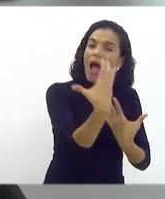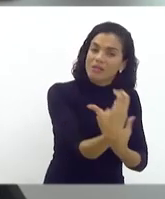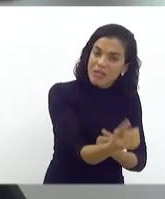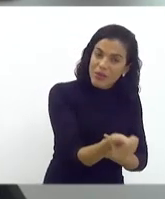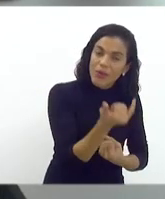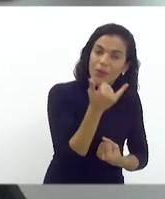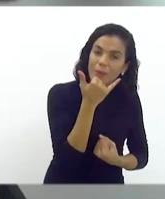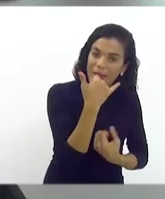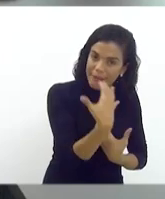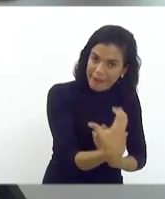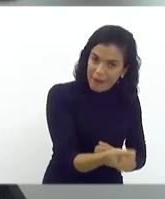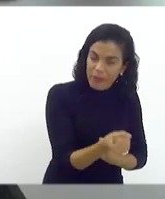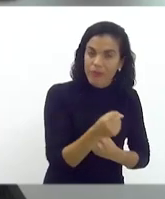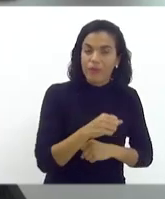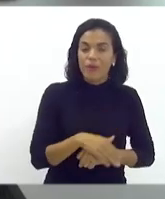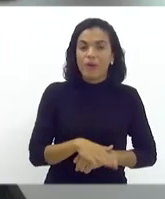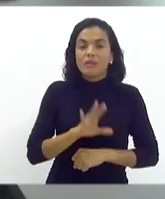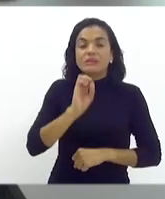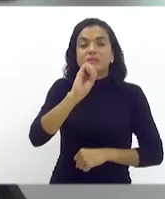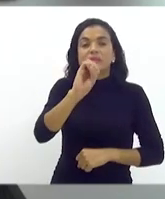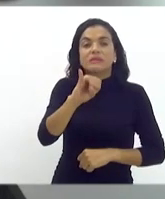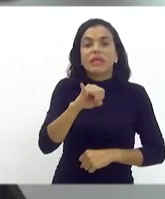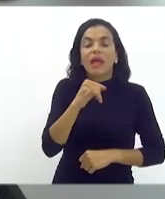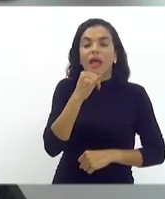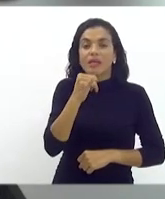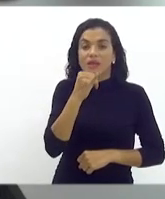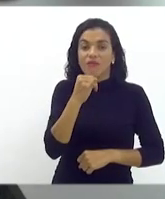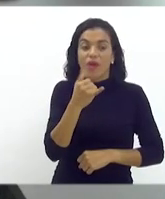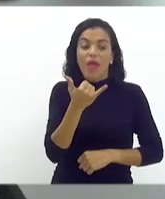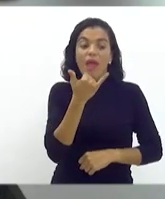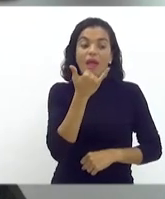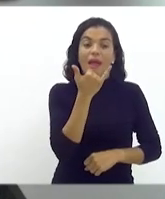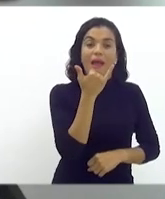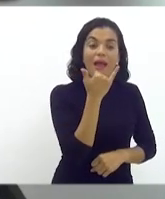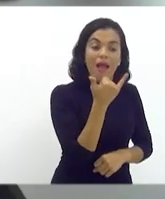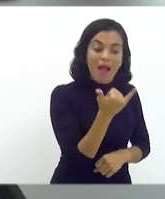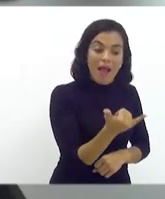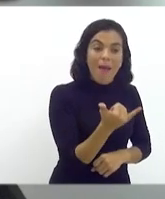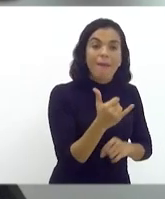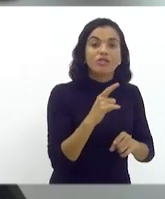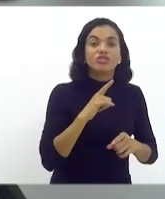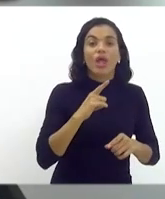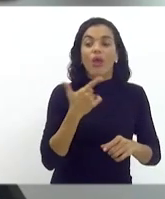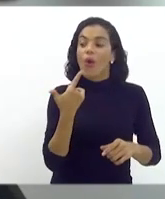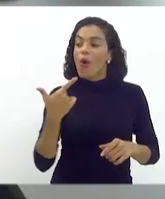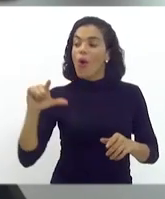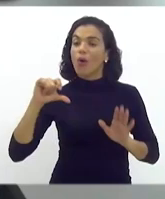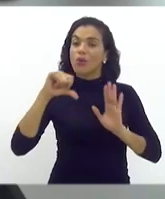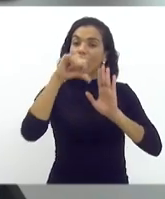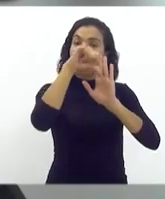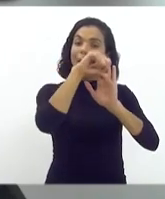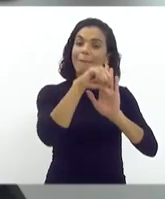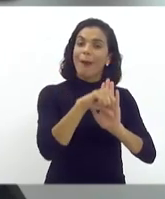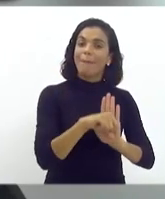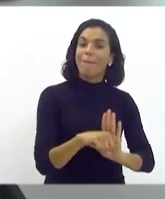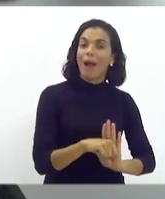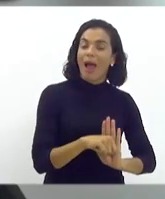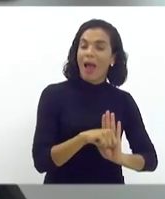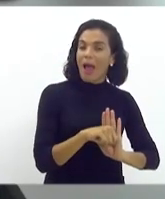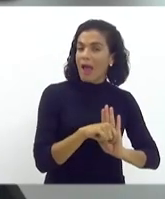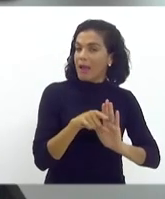mas se ela tivesse apenas sido absolvida nesse caso mas em outros não e